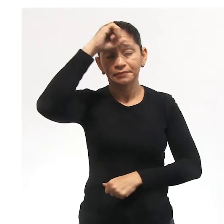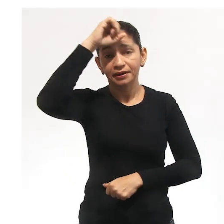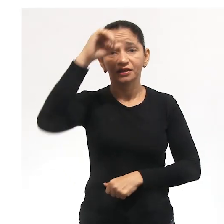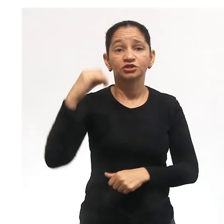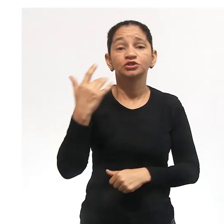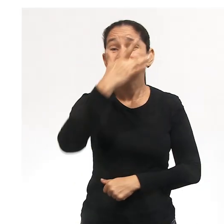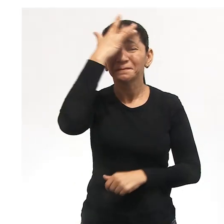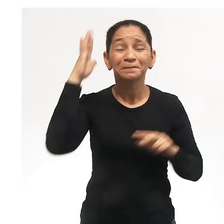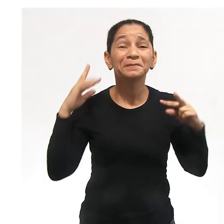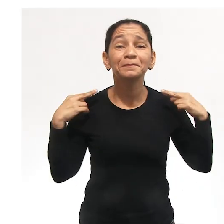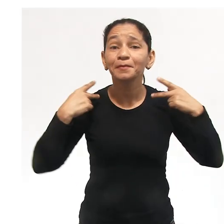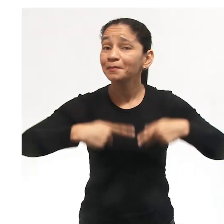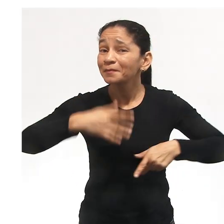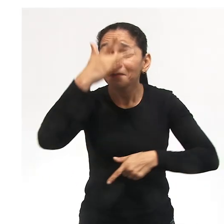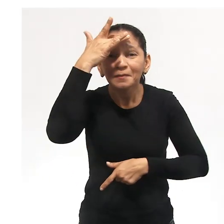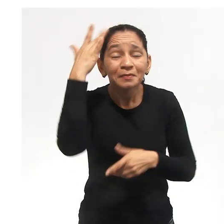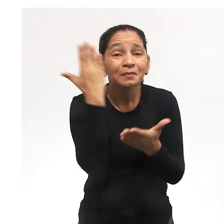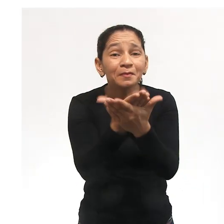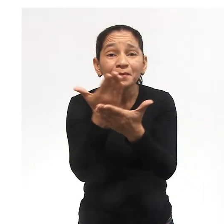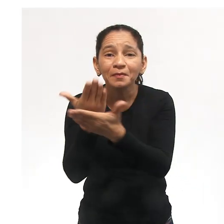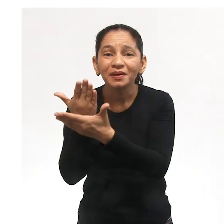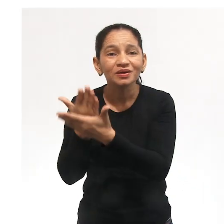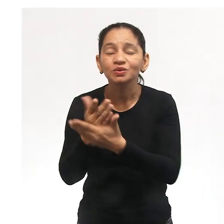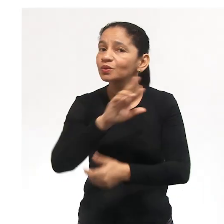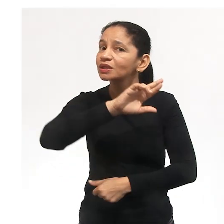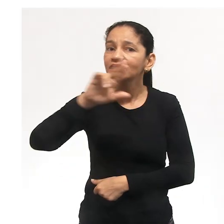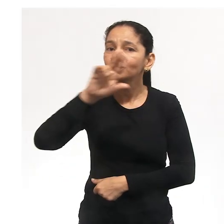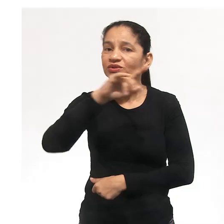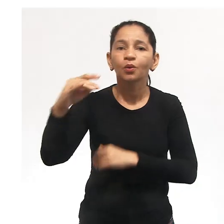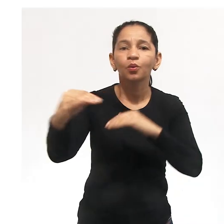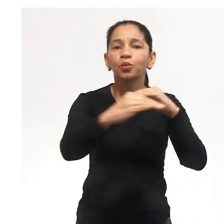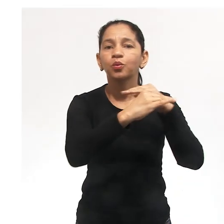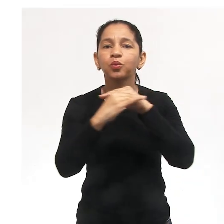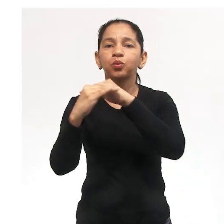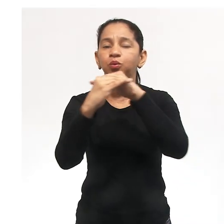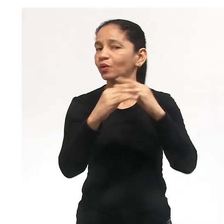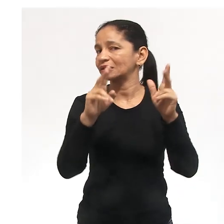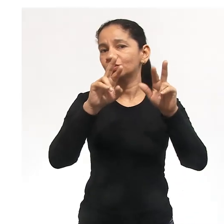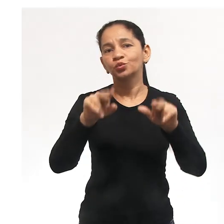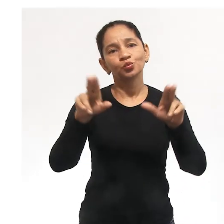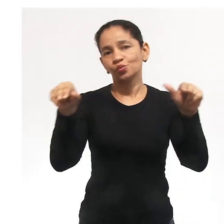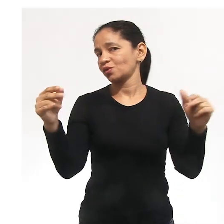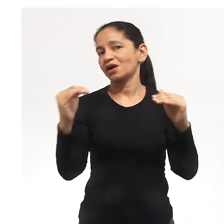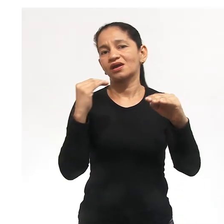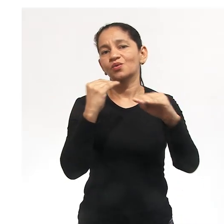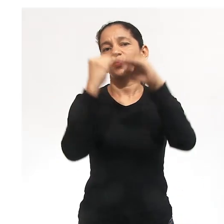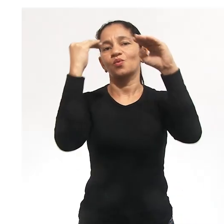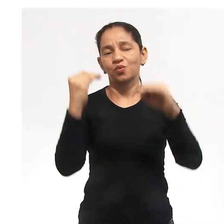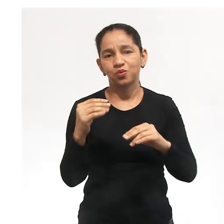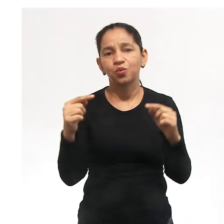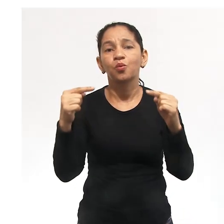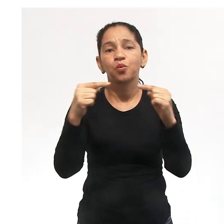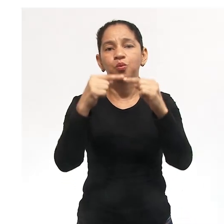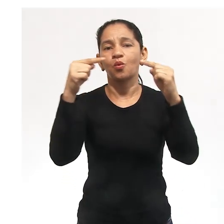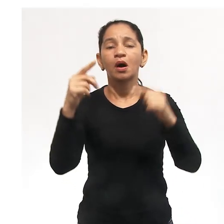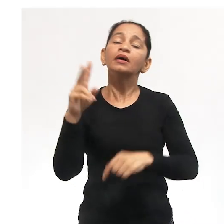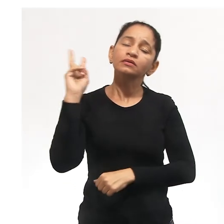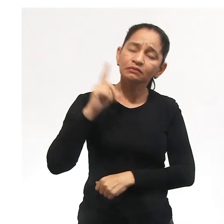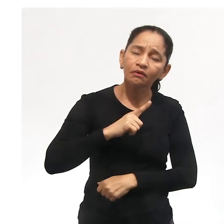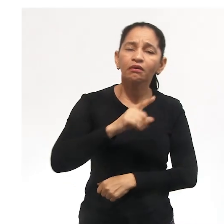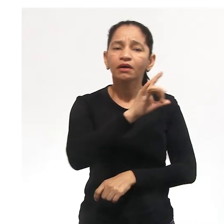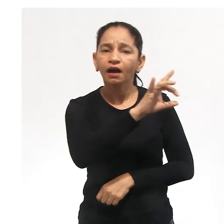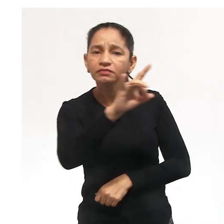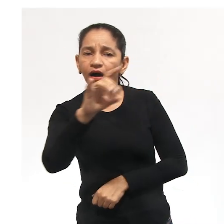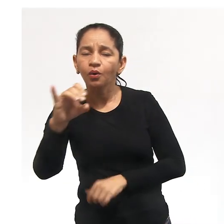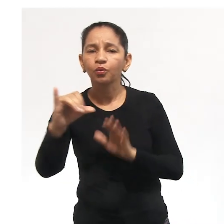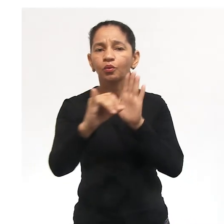aprendizado de seres humanos, de estudantes que não são únicos, não são iguais, né? Eles têm ali seu histórico,